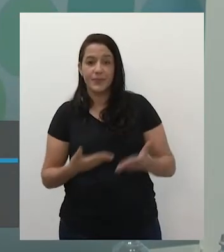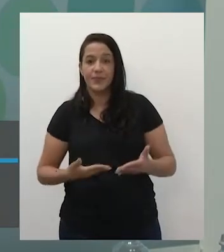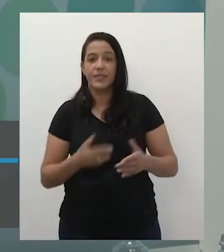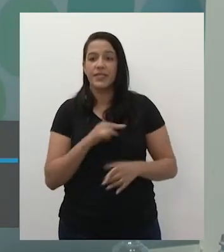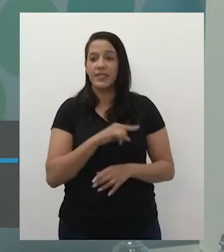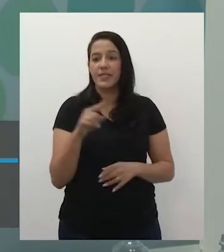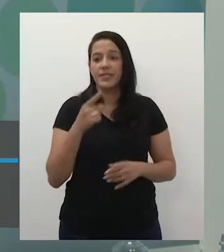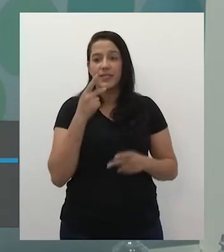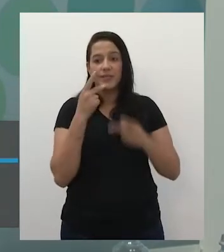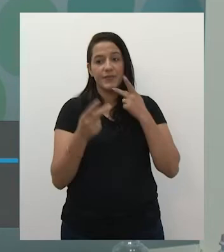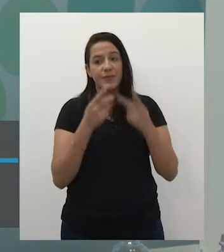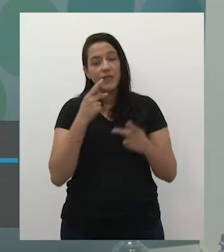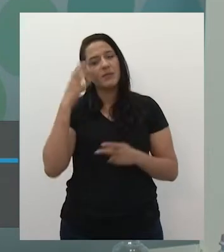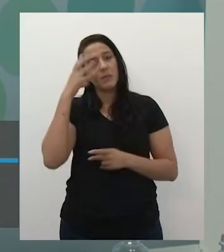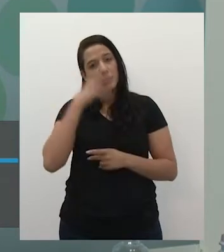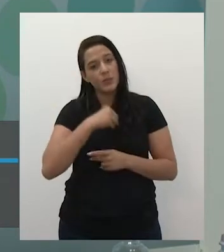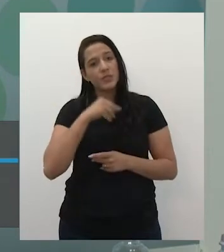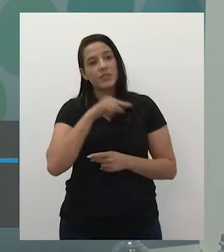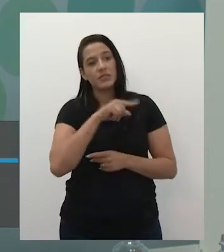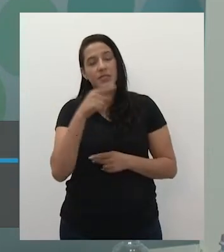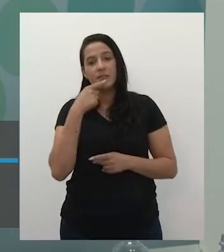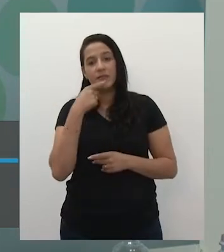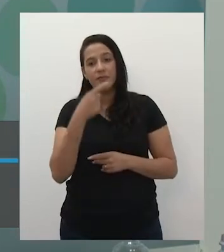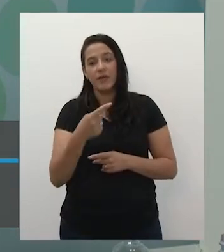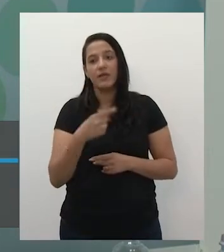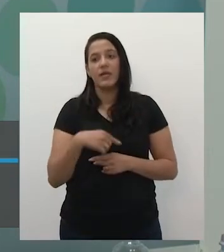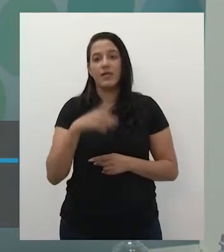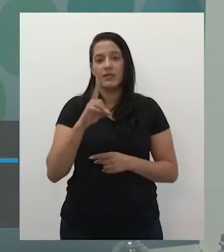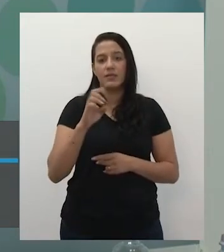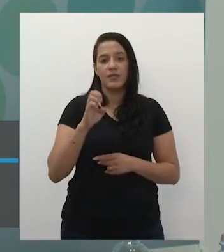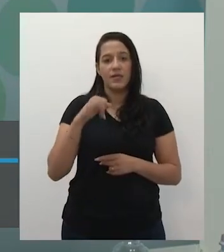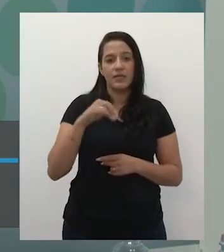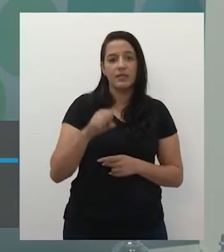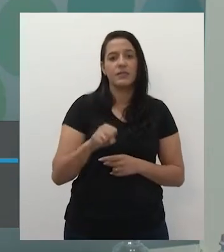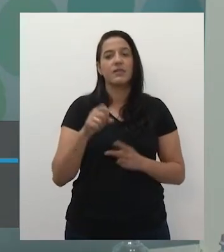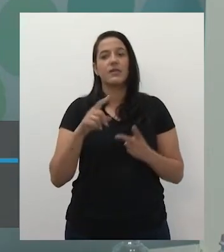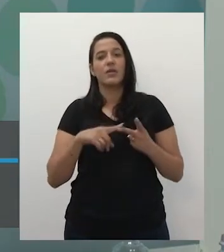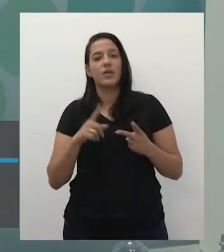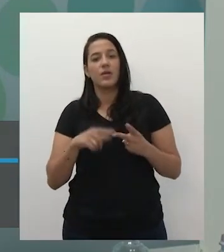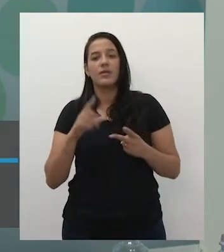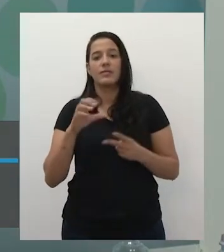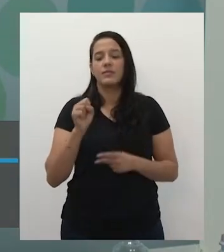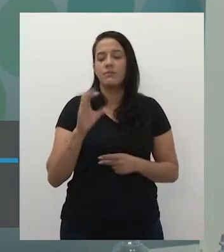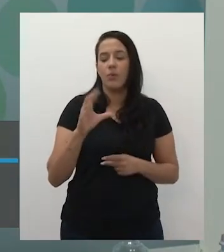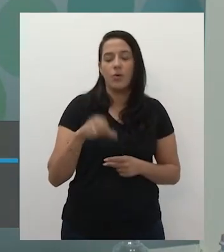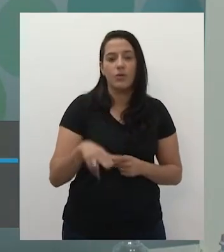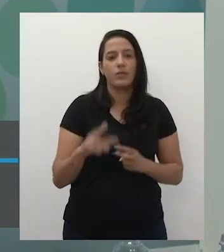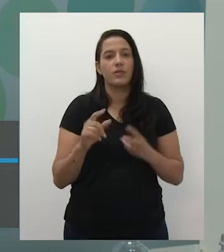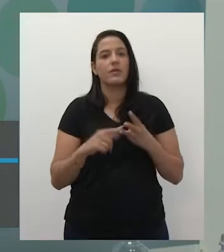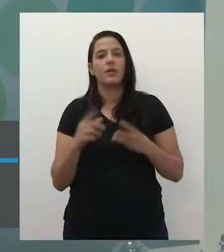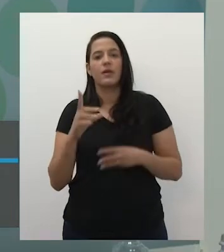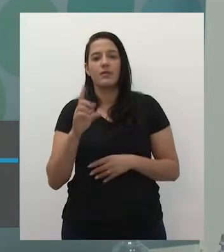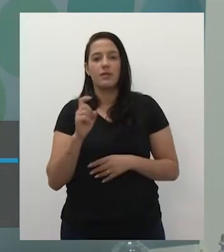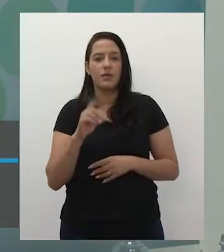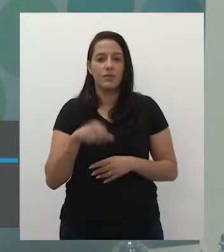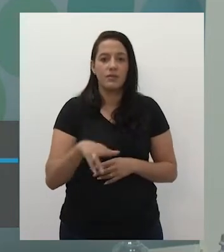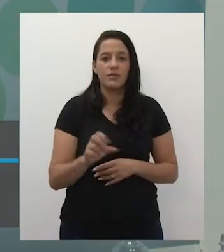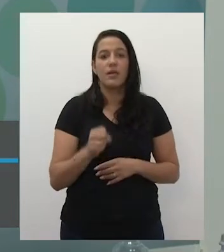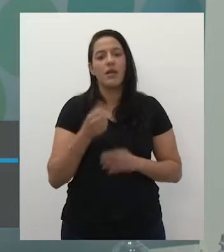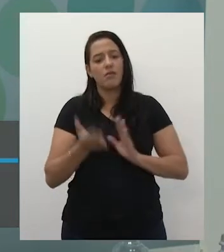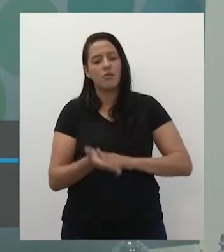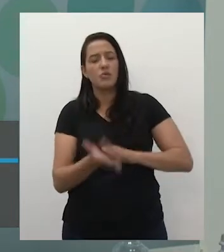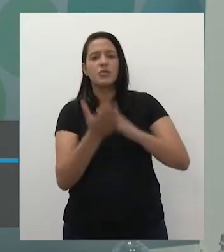De qual, né, que é o desafio maior aí, né? E é claro que a gente poderia fazer o inverso, né, Tânia? A gente poderia perguntar aí para quem